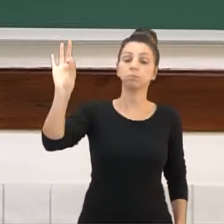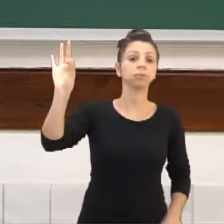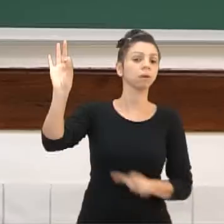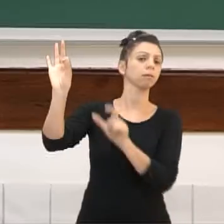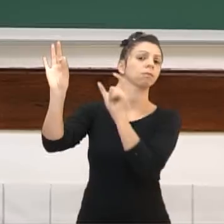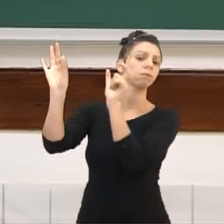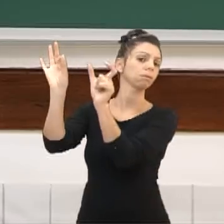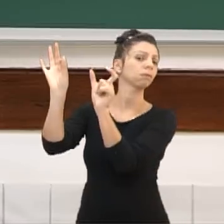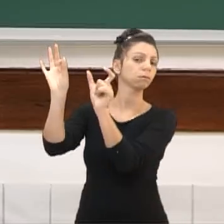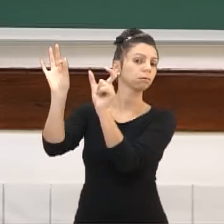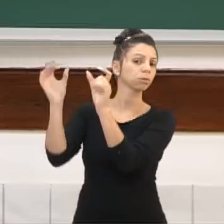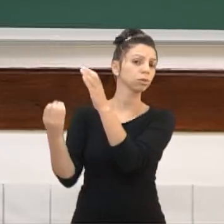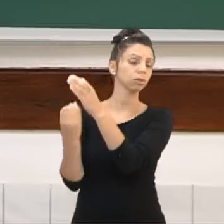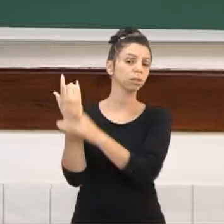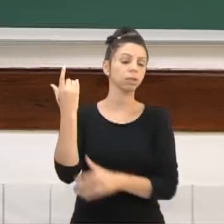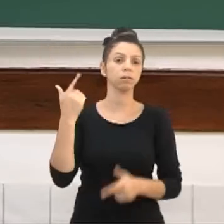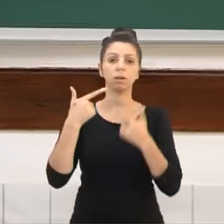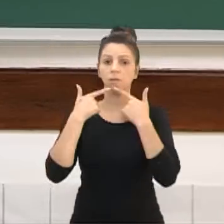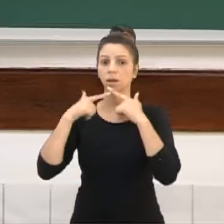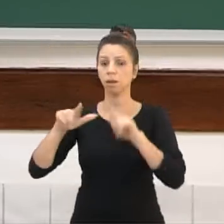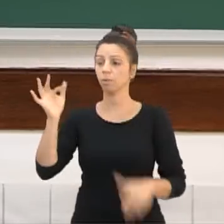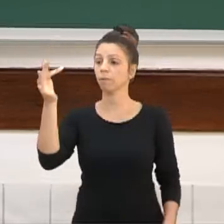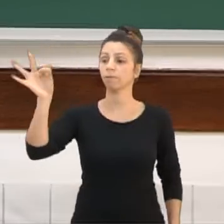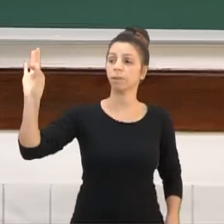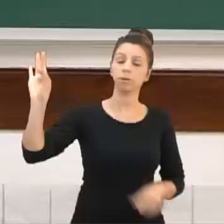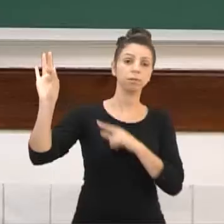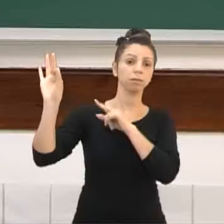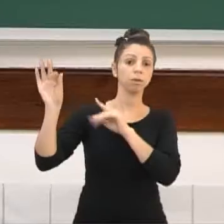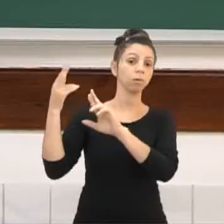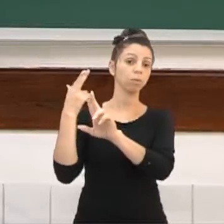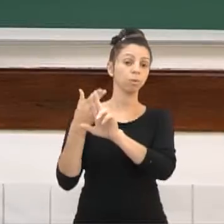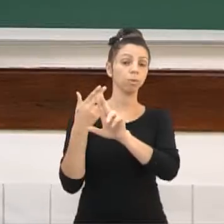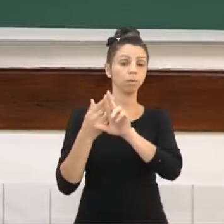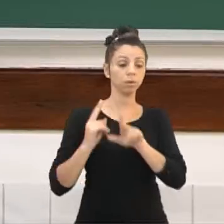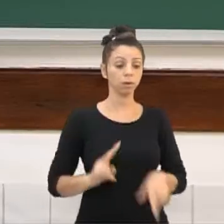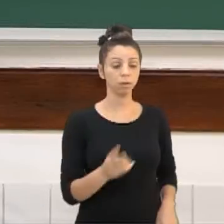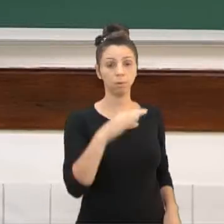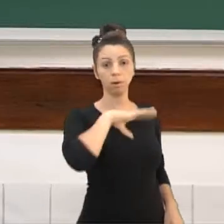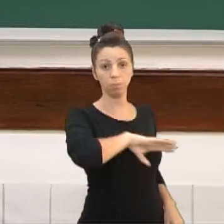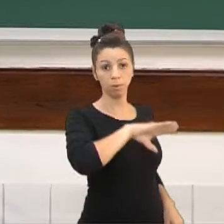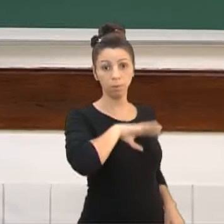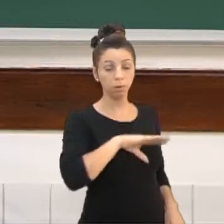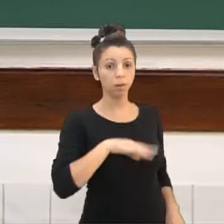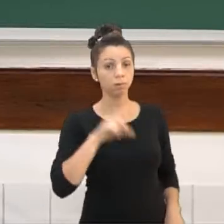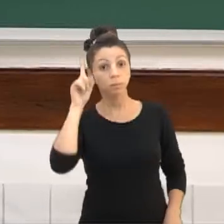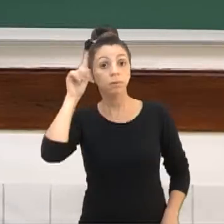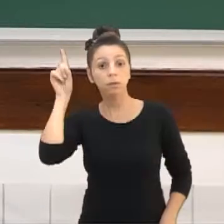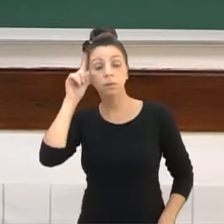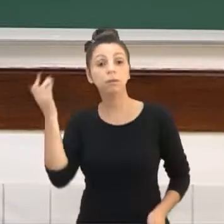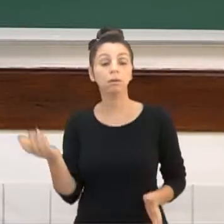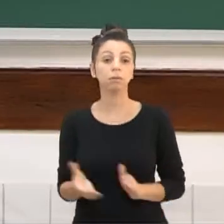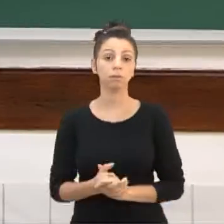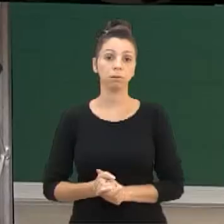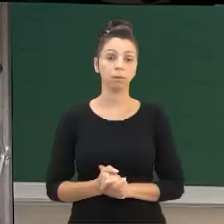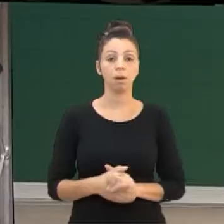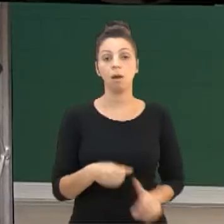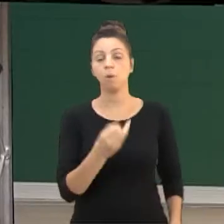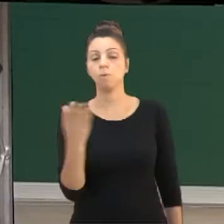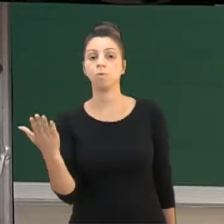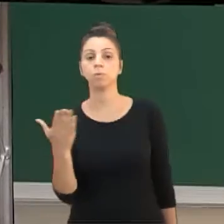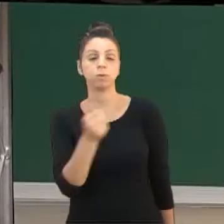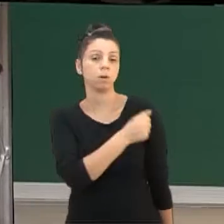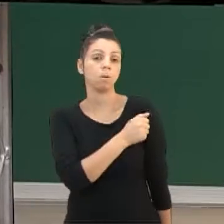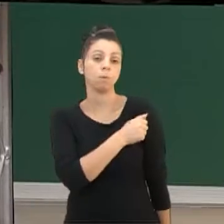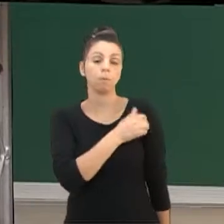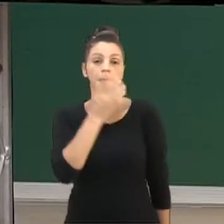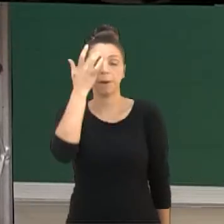origem francesa nós utilizamos recorrentemente na nossa língua portuguesa no dia a dia. Alguns alunos vão pensar,